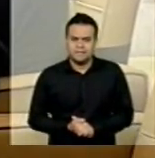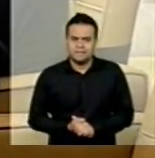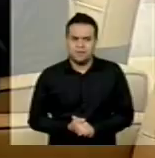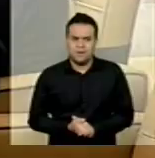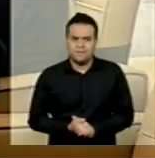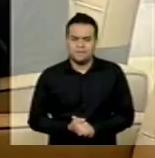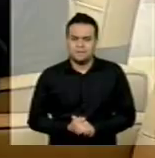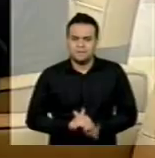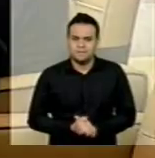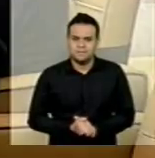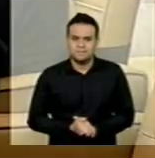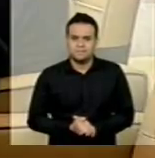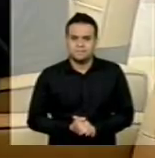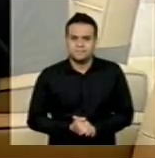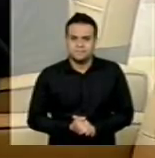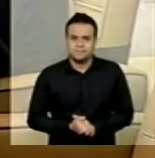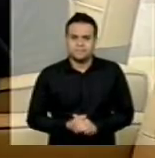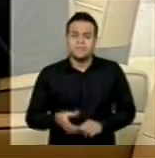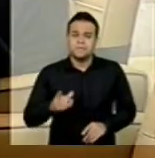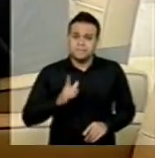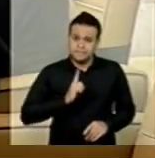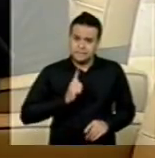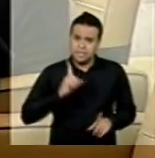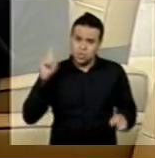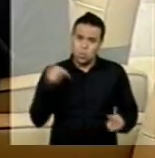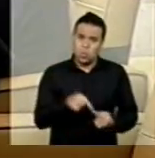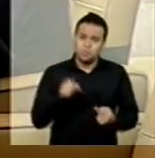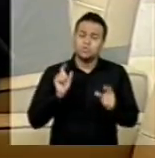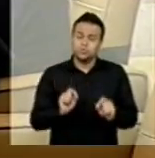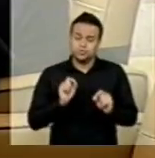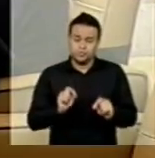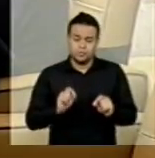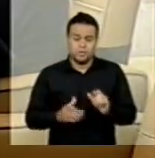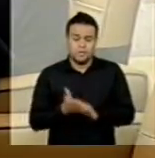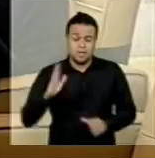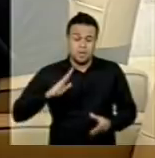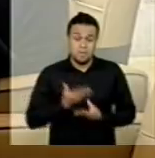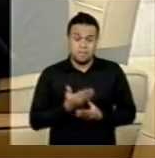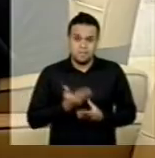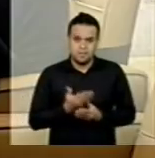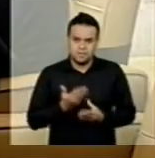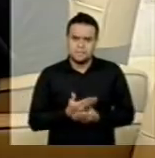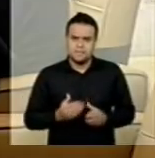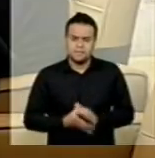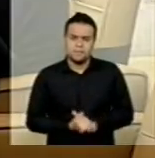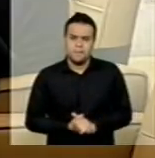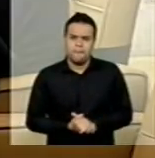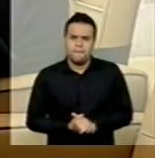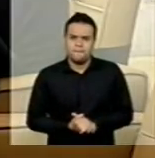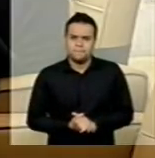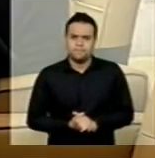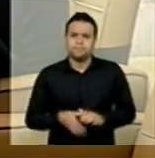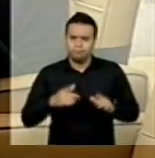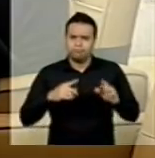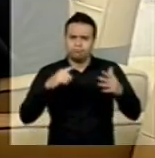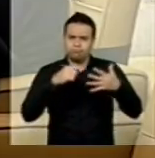do Presidente da República, tem-se como objetivo deste processo dispositivos constitucionais